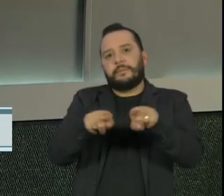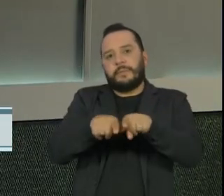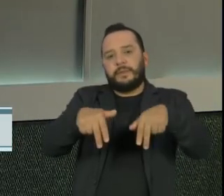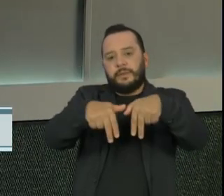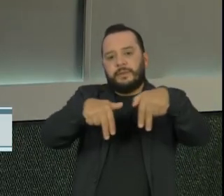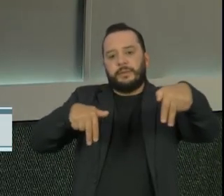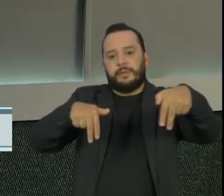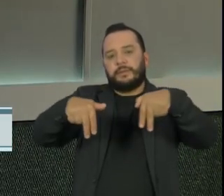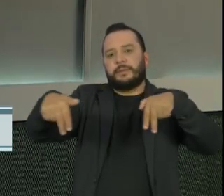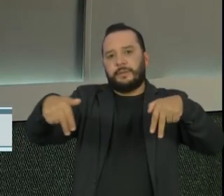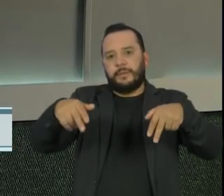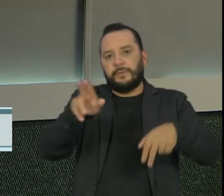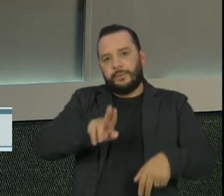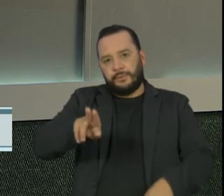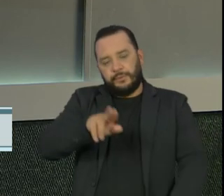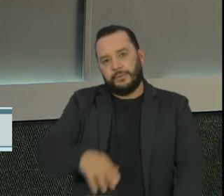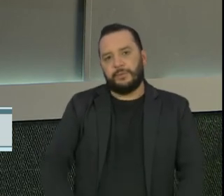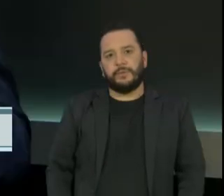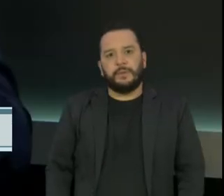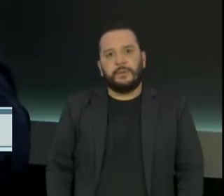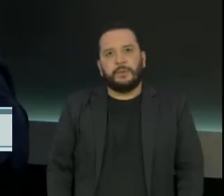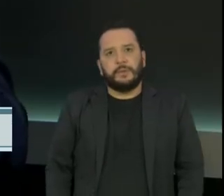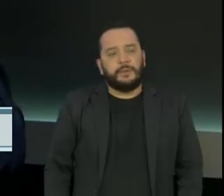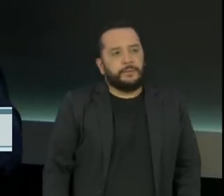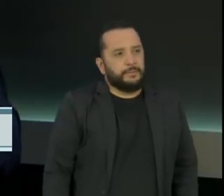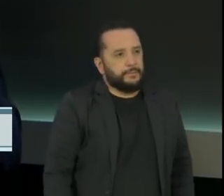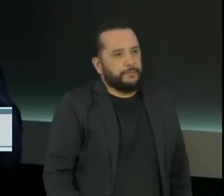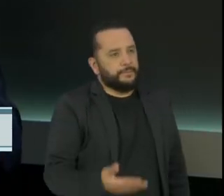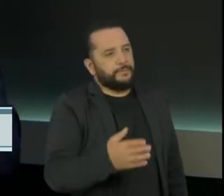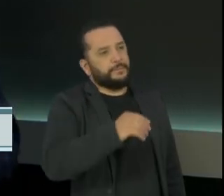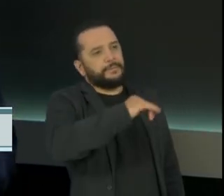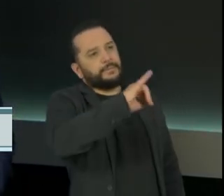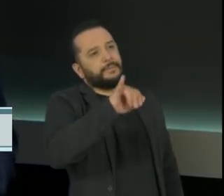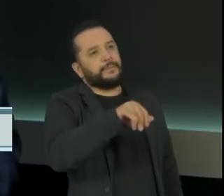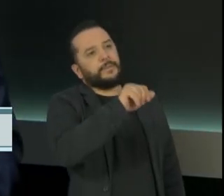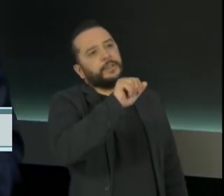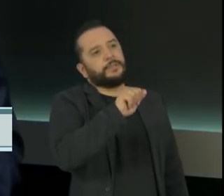e o uso universal de máscaras. Dr. Jacques Steinbock,